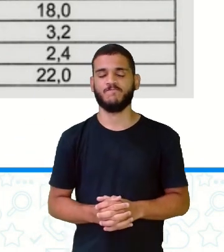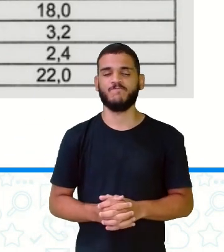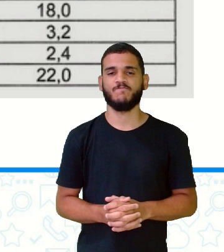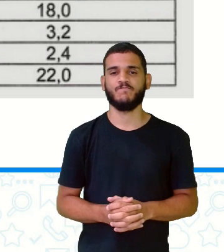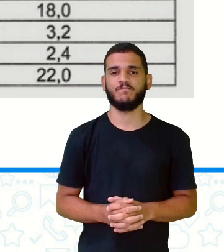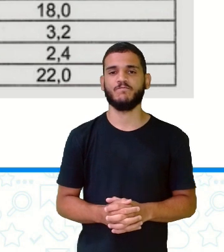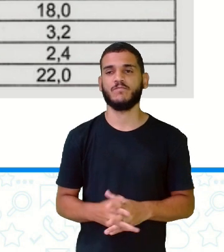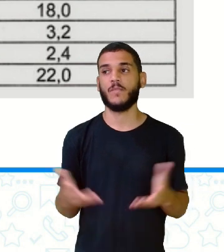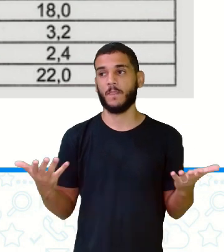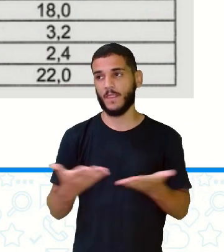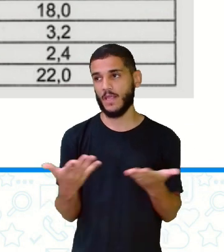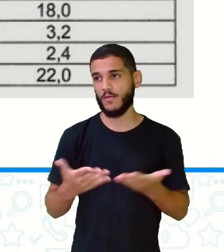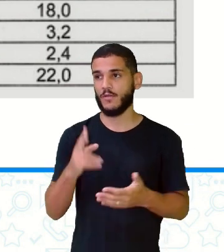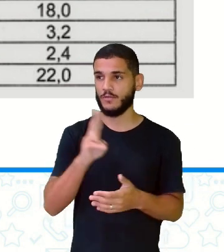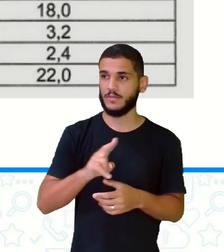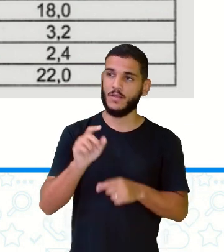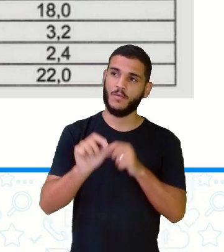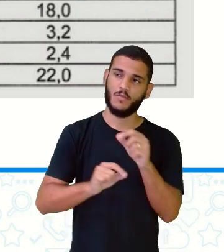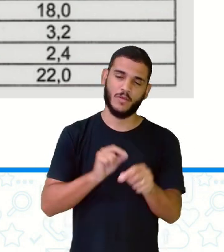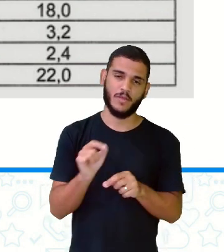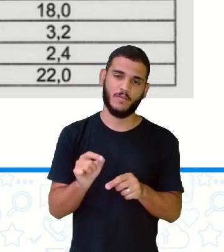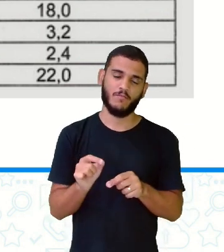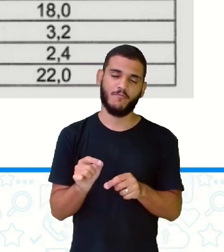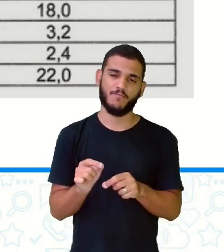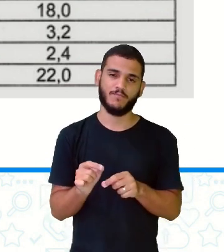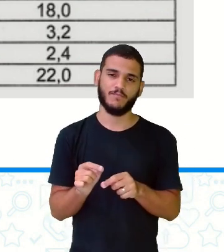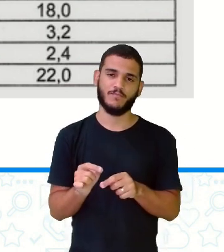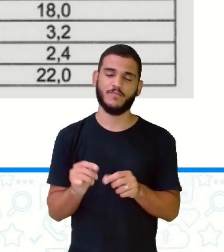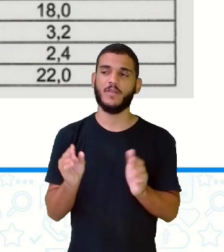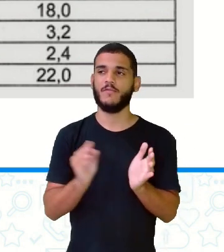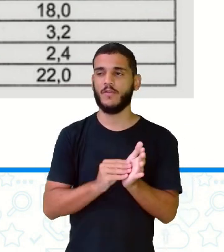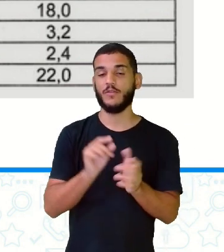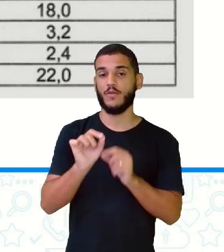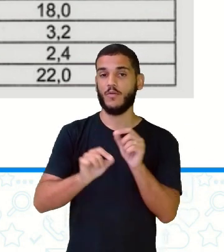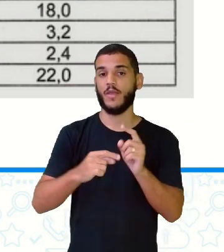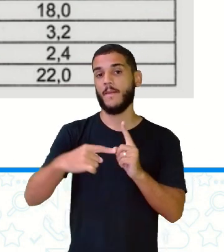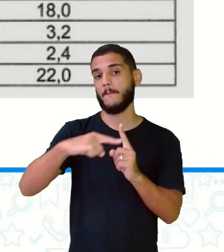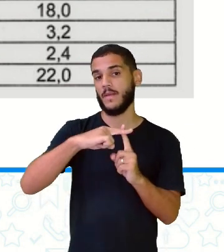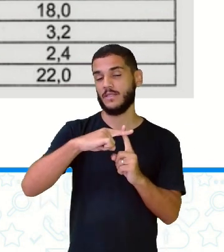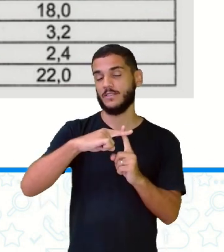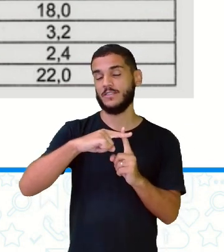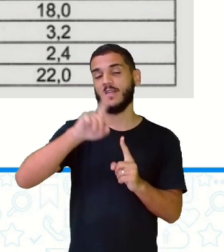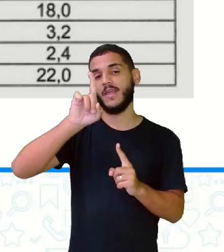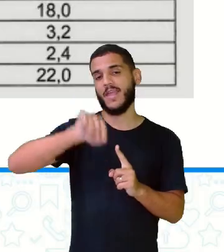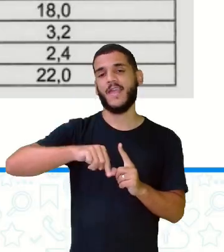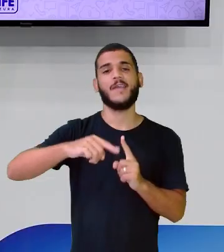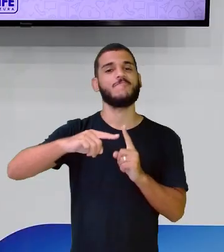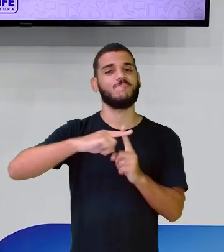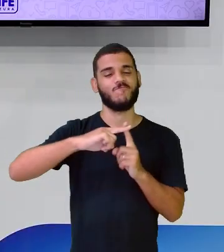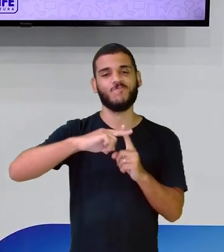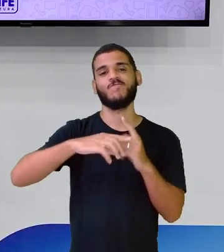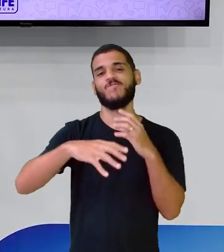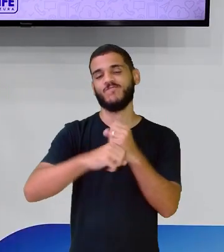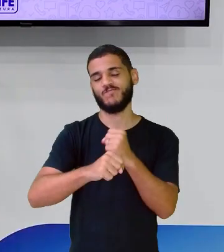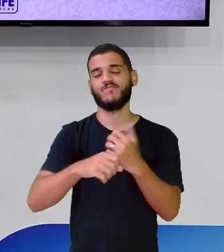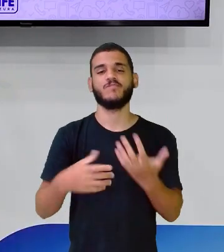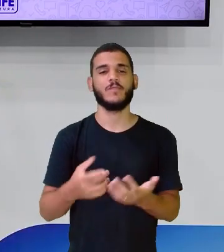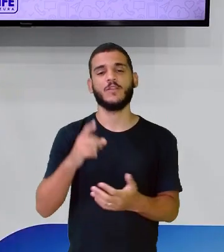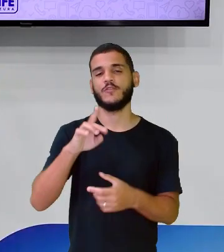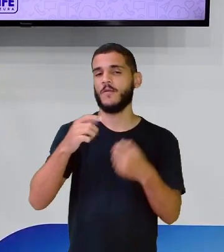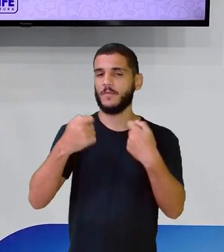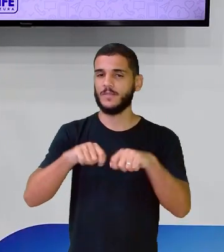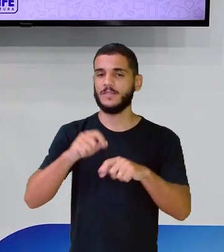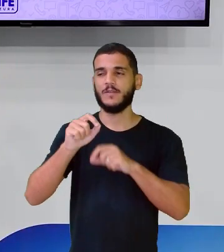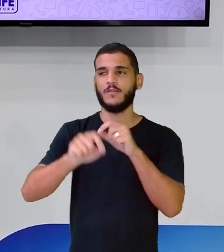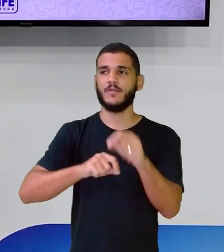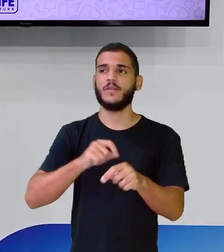a operação que a gente vai utilizar, gente? Faltou um maisinho aqui, que é uma adição. Eu só